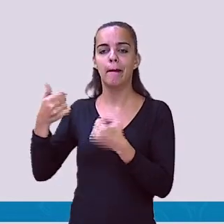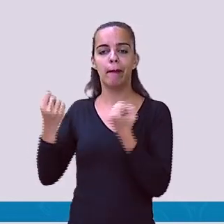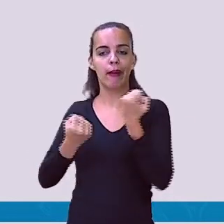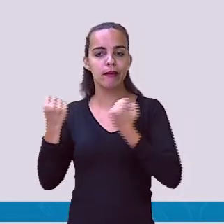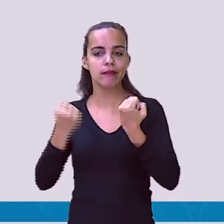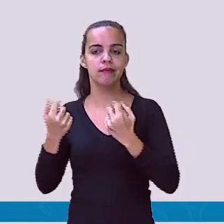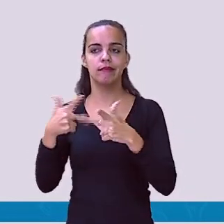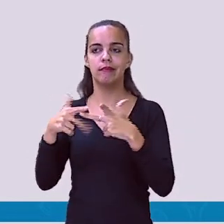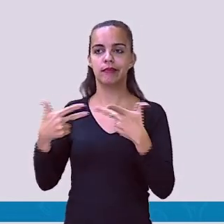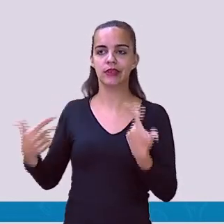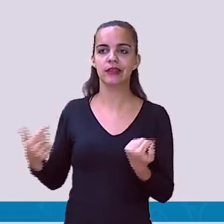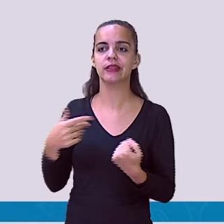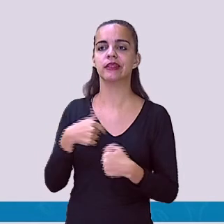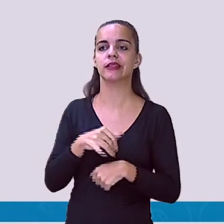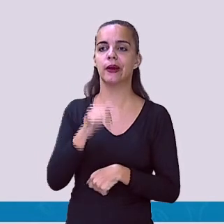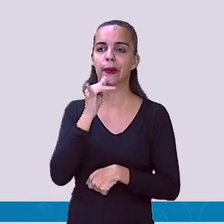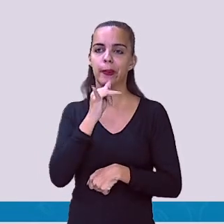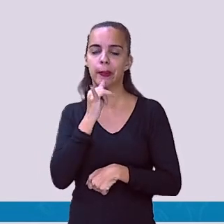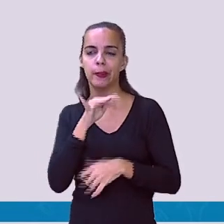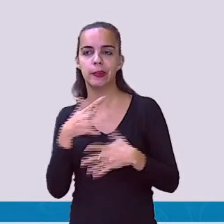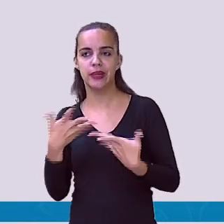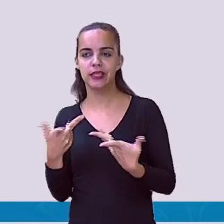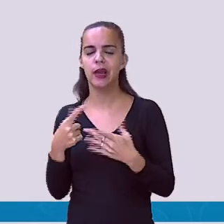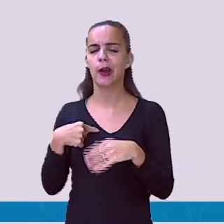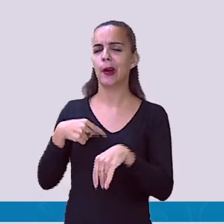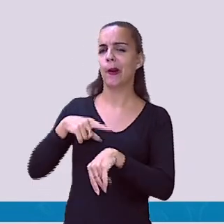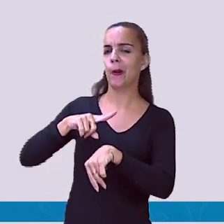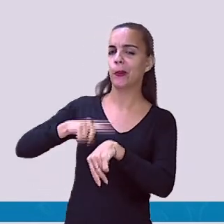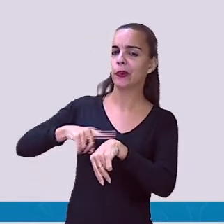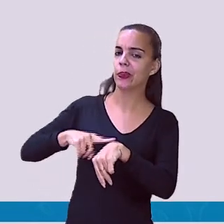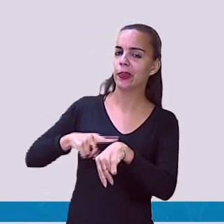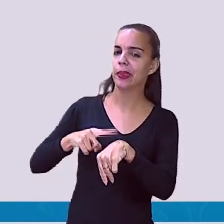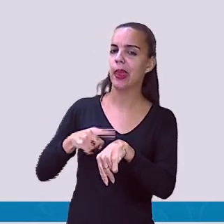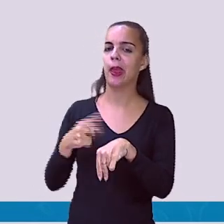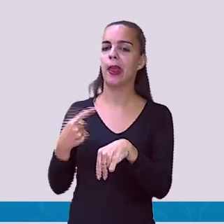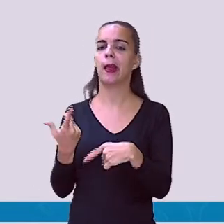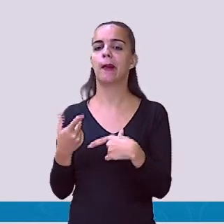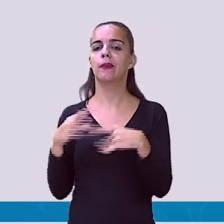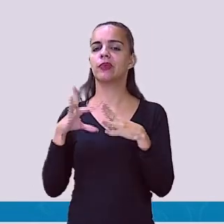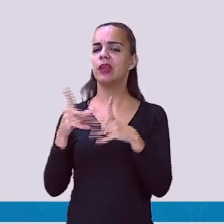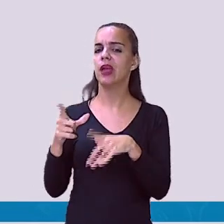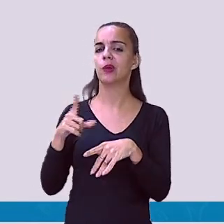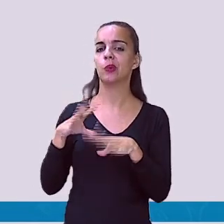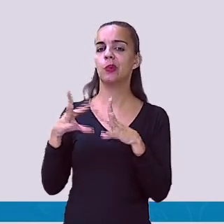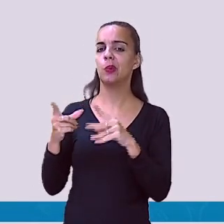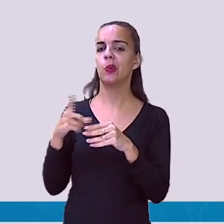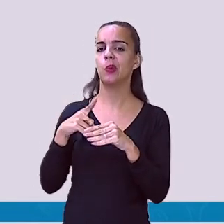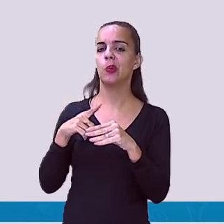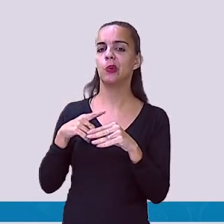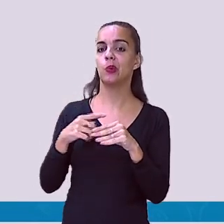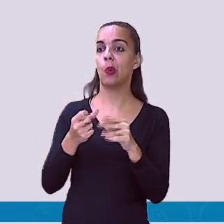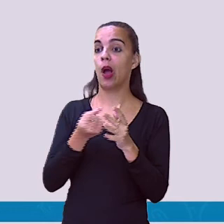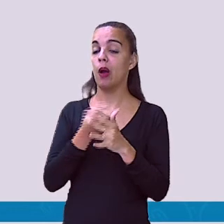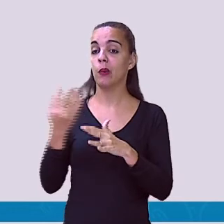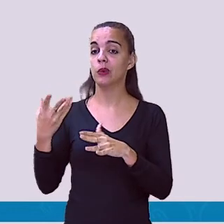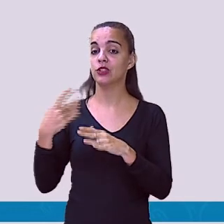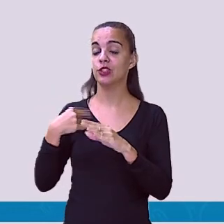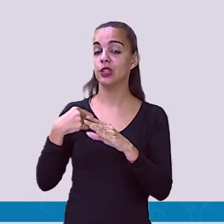conhecer o ponto de ebulição dos componentes do petróleo e olha, a 20